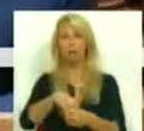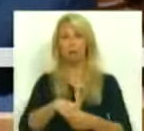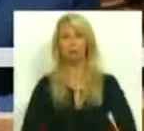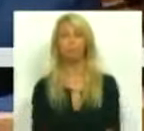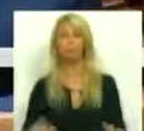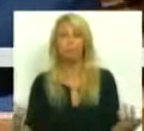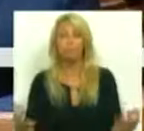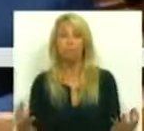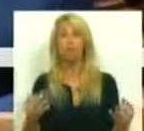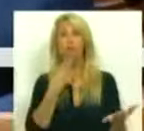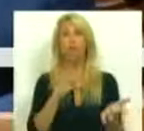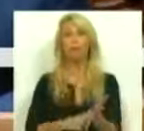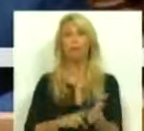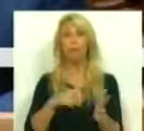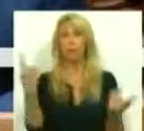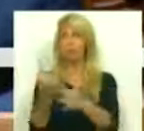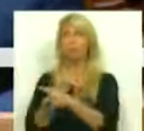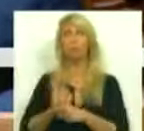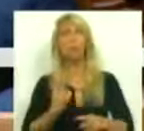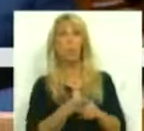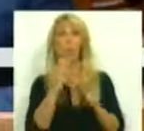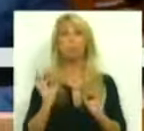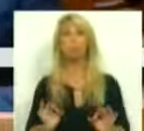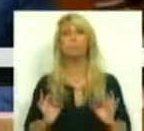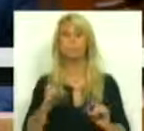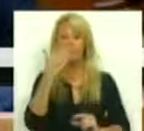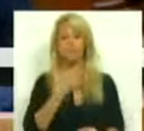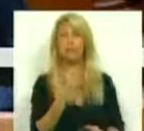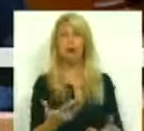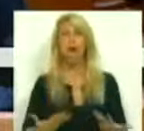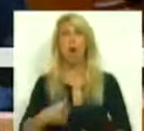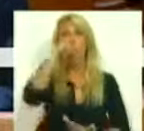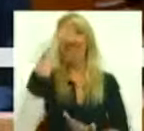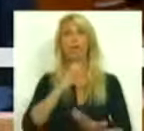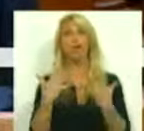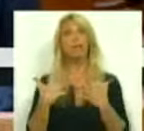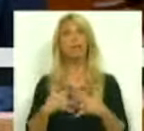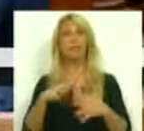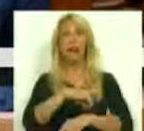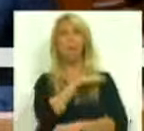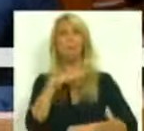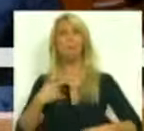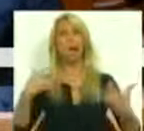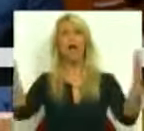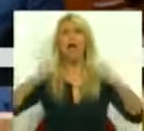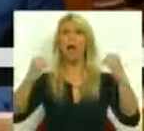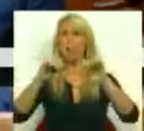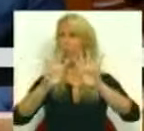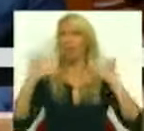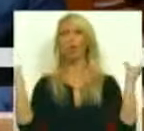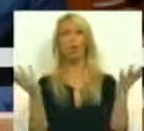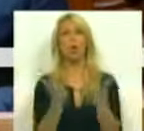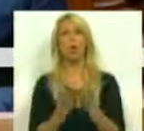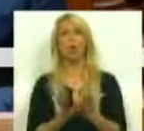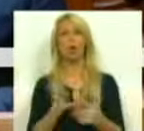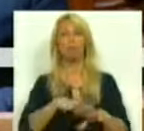factos e realidades concretas, esta semana o Governo e os sindicatos médicos chegaram a um acordo global